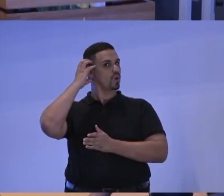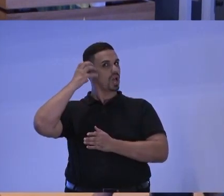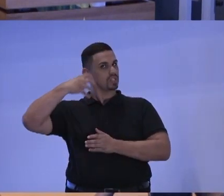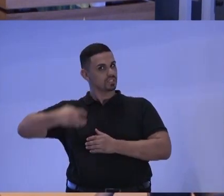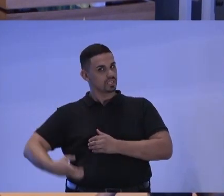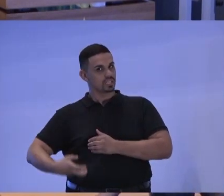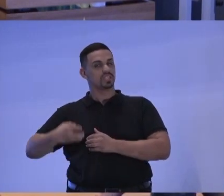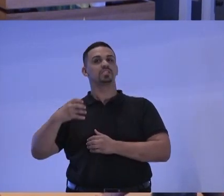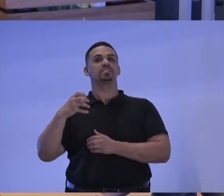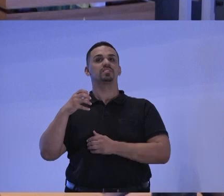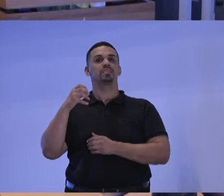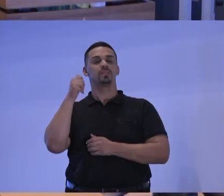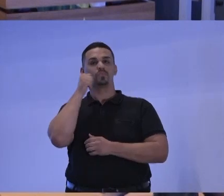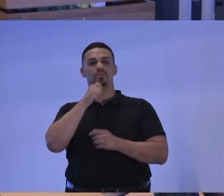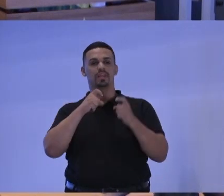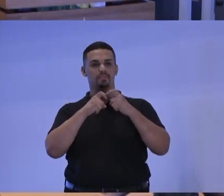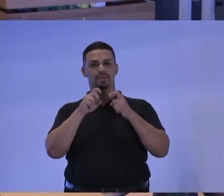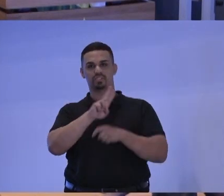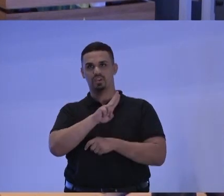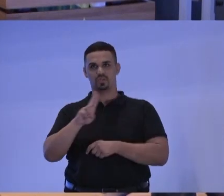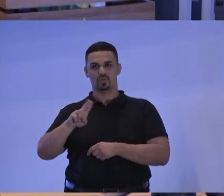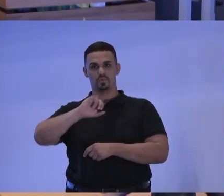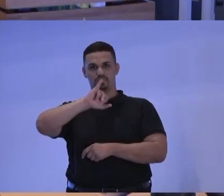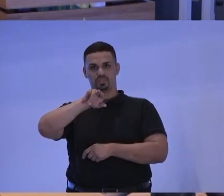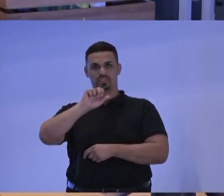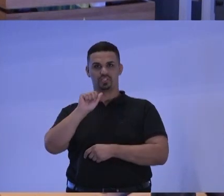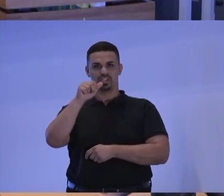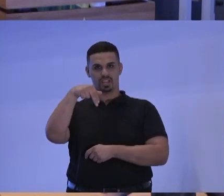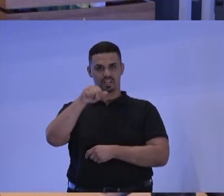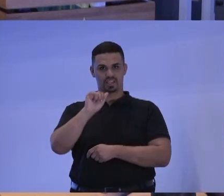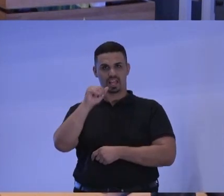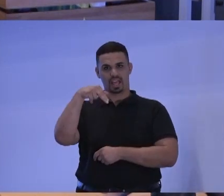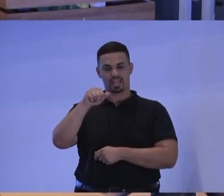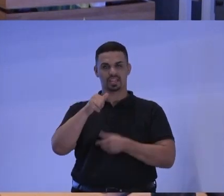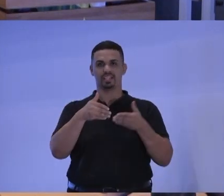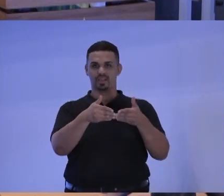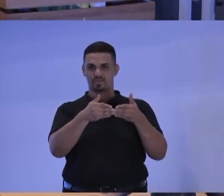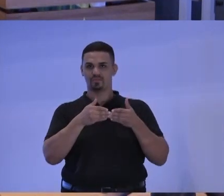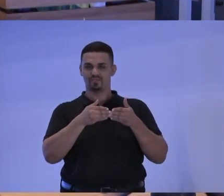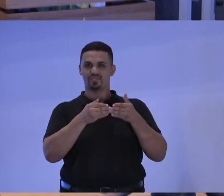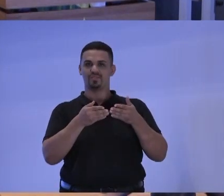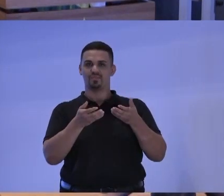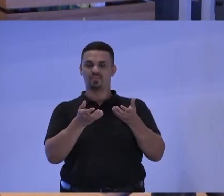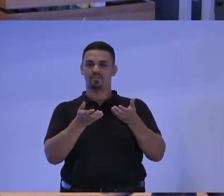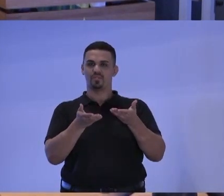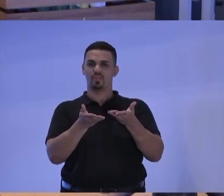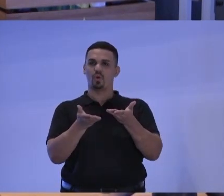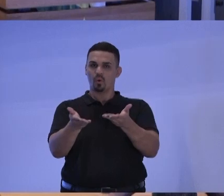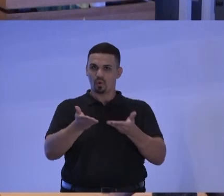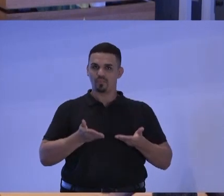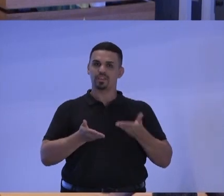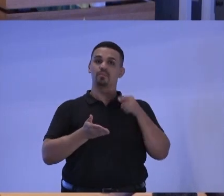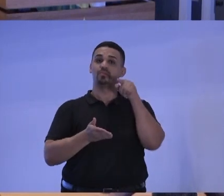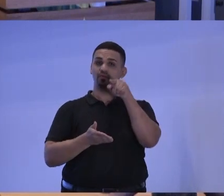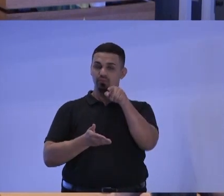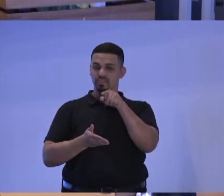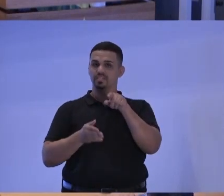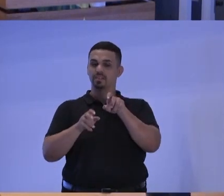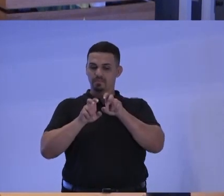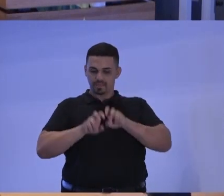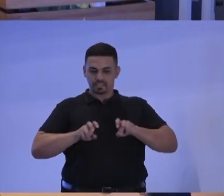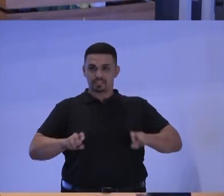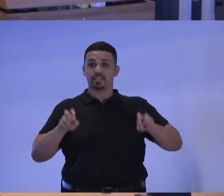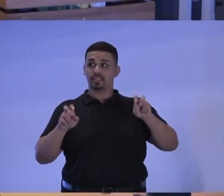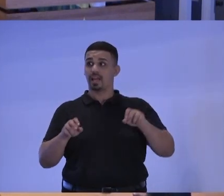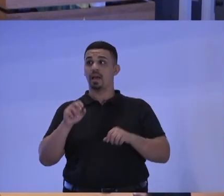Distrito Federal, doutora Janaína Barbaresco. Por favor, convidamos aí para compor a mesa. E quem estiver aí embaixo pode descer para as